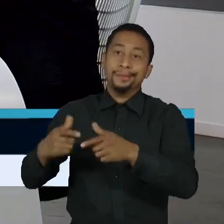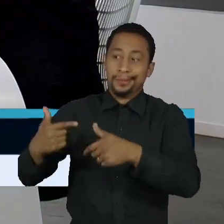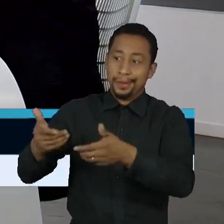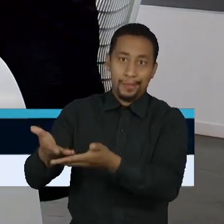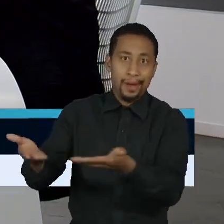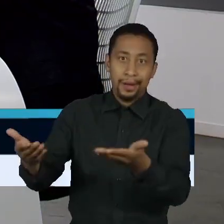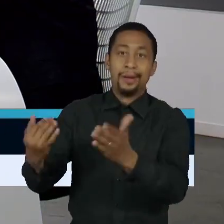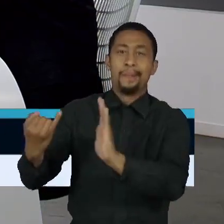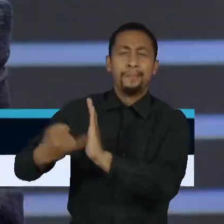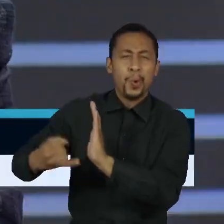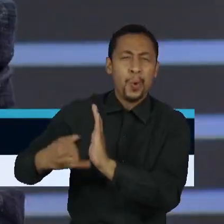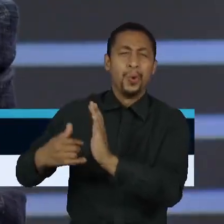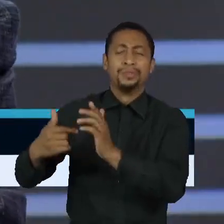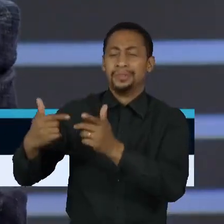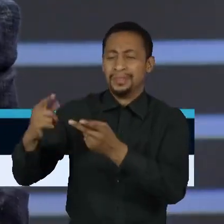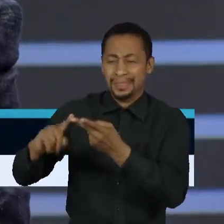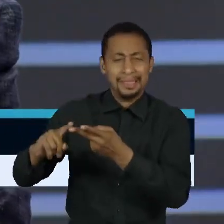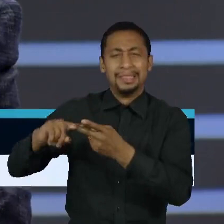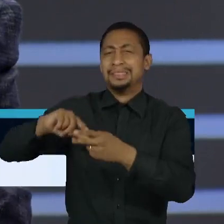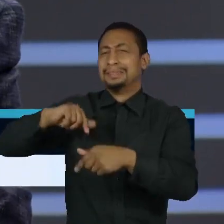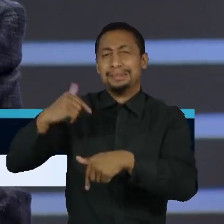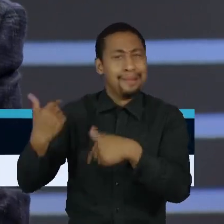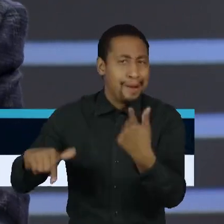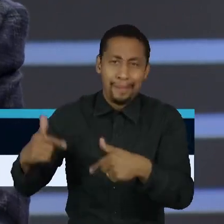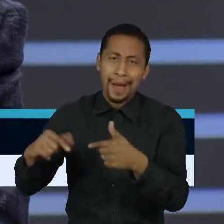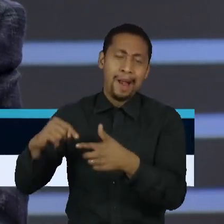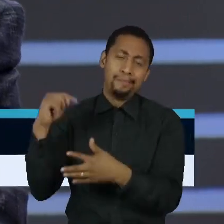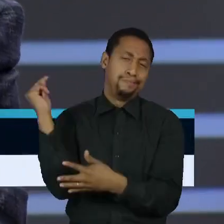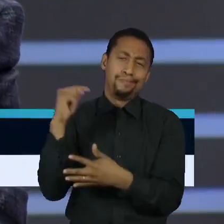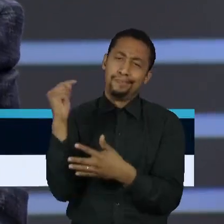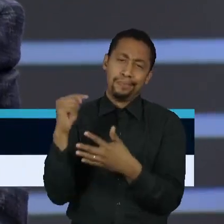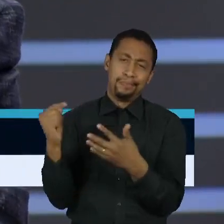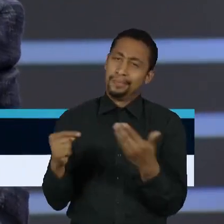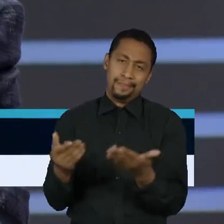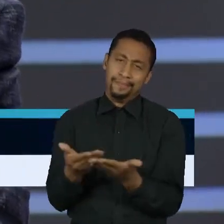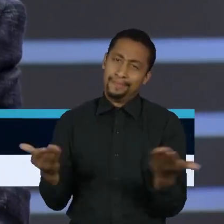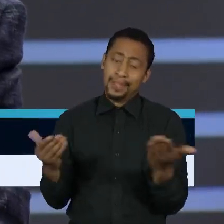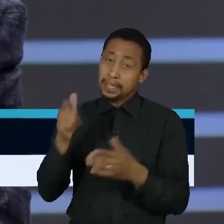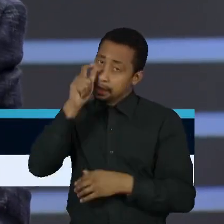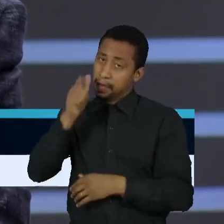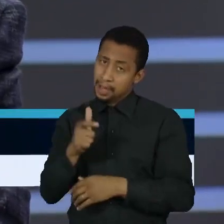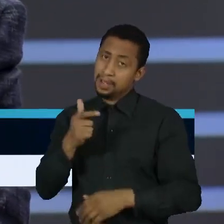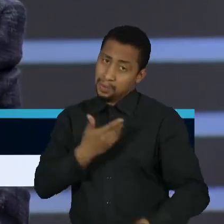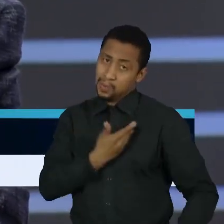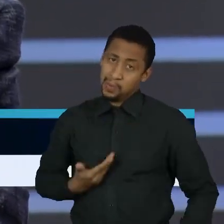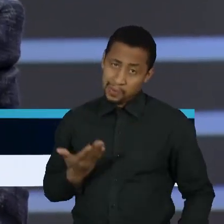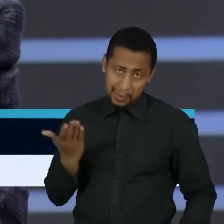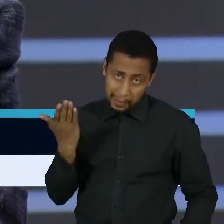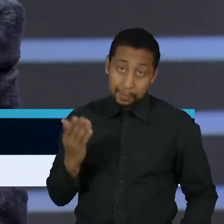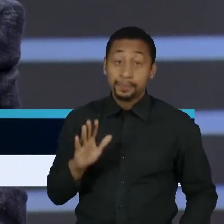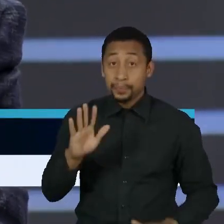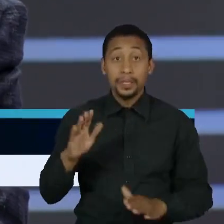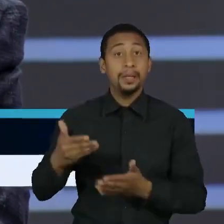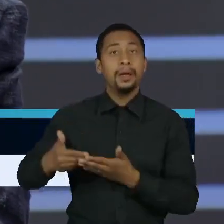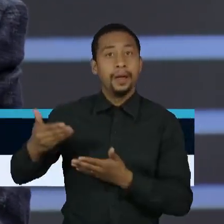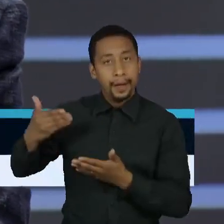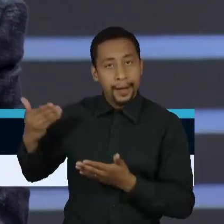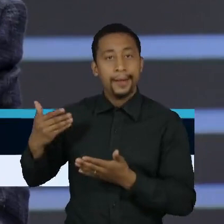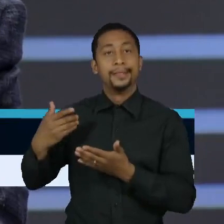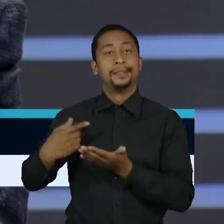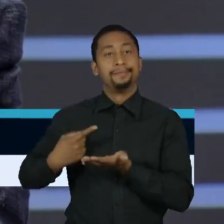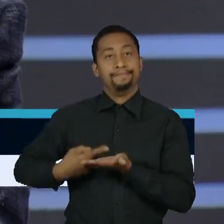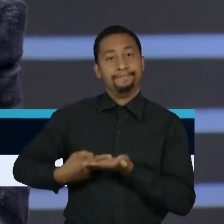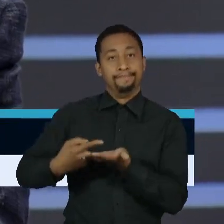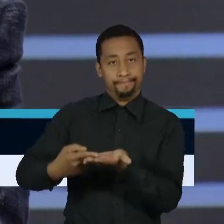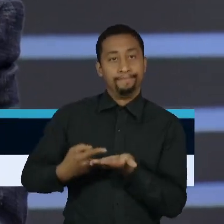vai gerar empregos e uma série de questões. Então, a modelagem, desde que você começou a modelagem de concessões onerosas lá atrás,